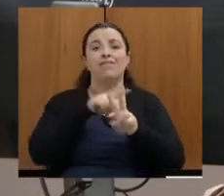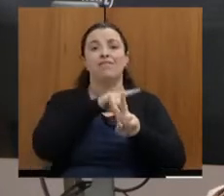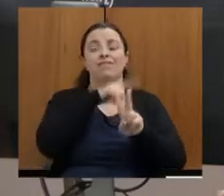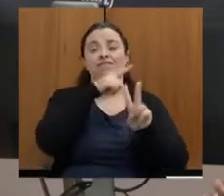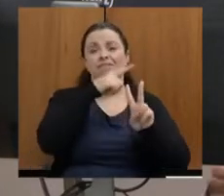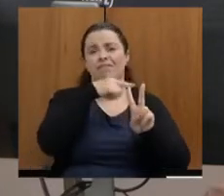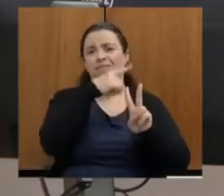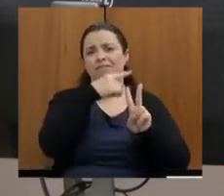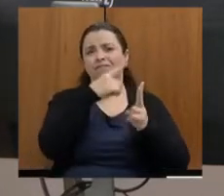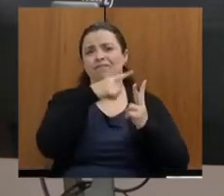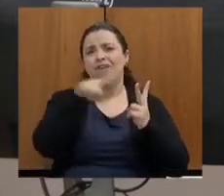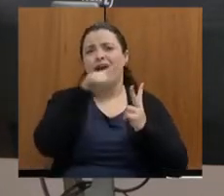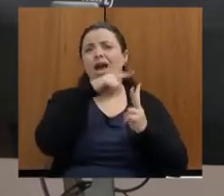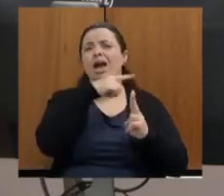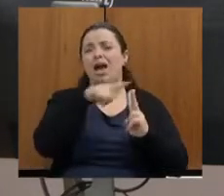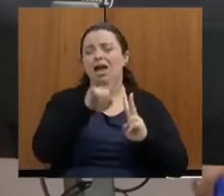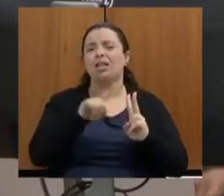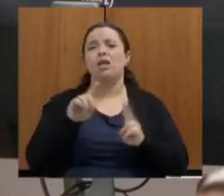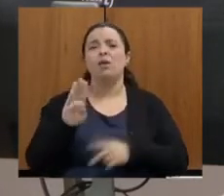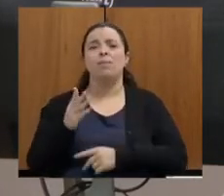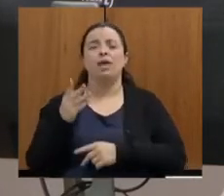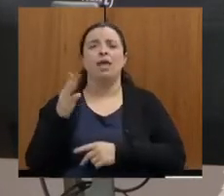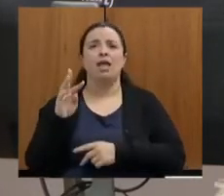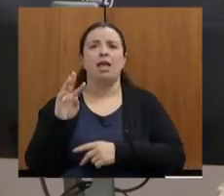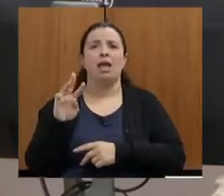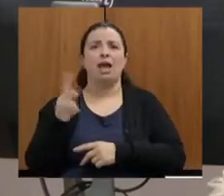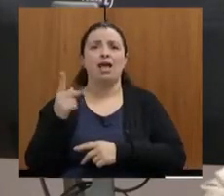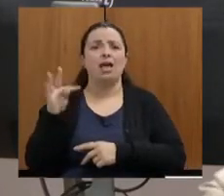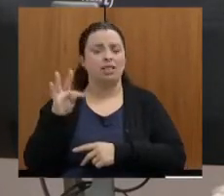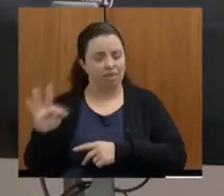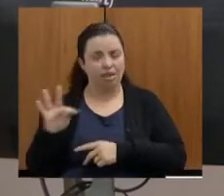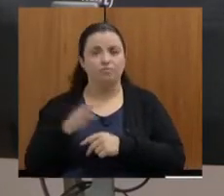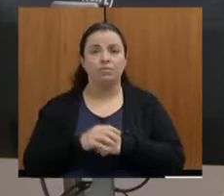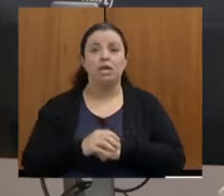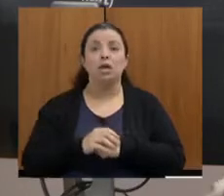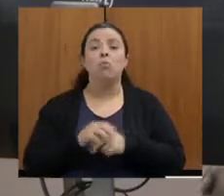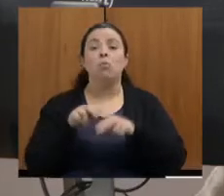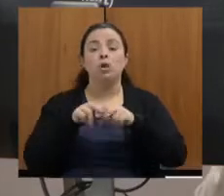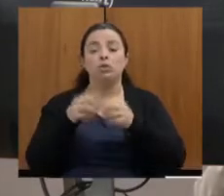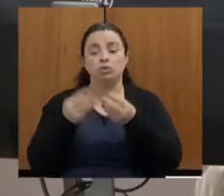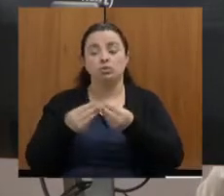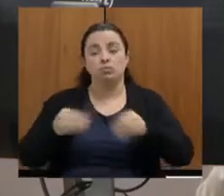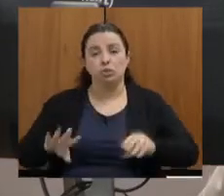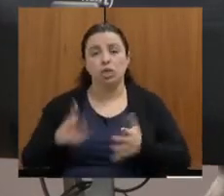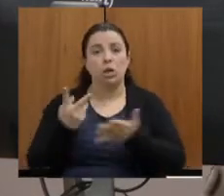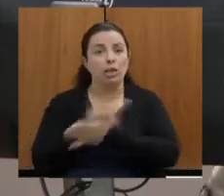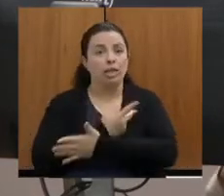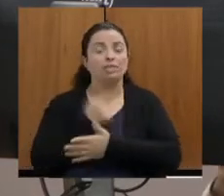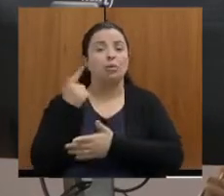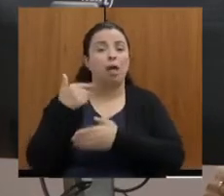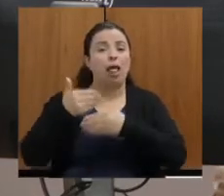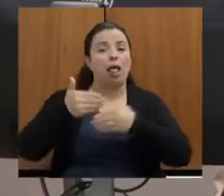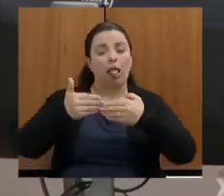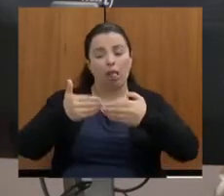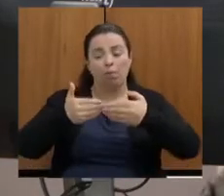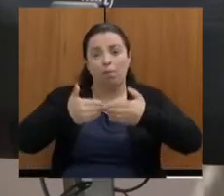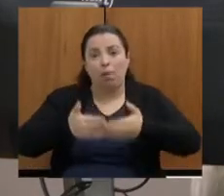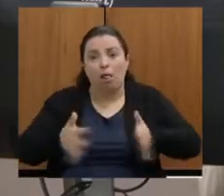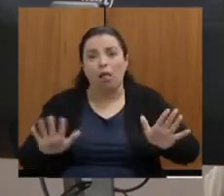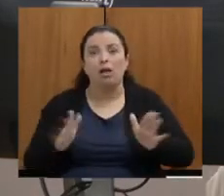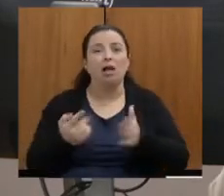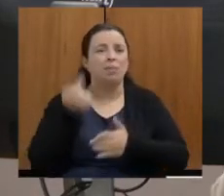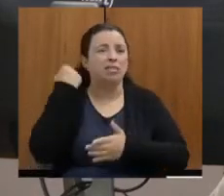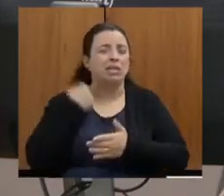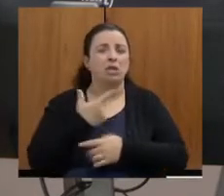sócio econômicos e socioambientais provocados pelo rompimento da barragem de Fundão em 2015 na